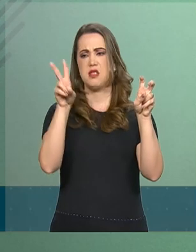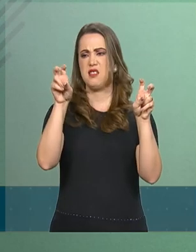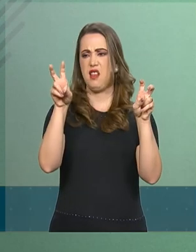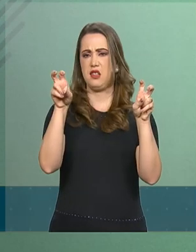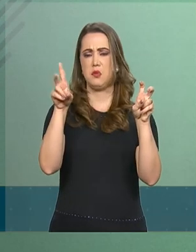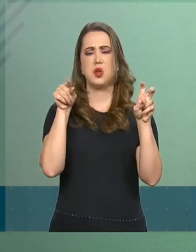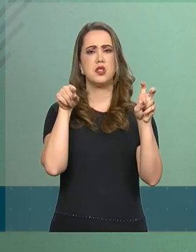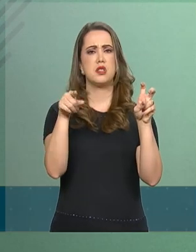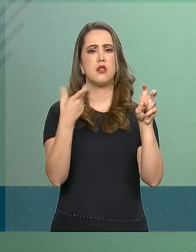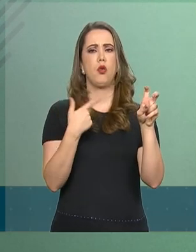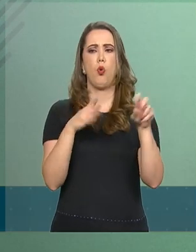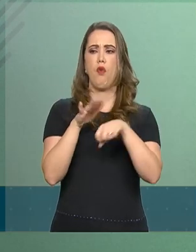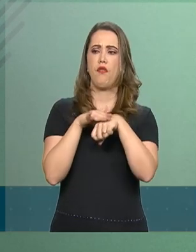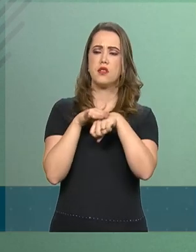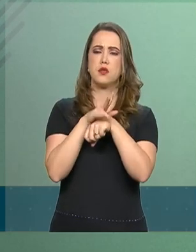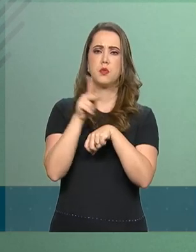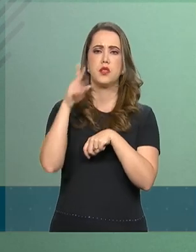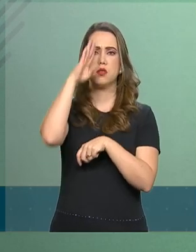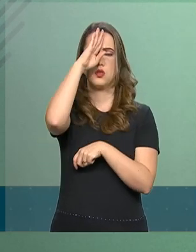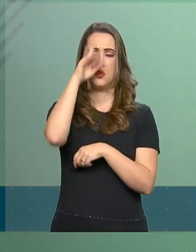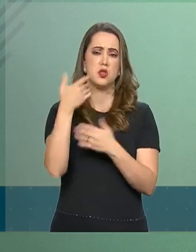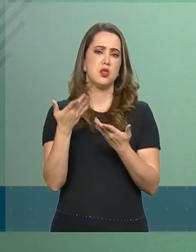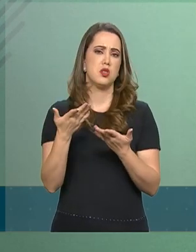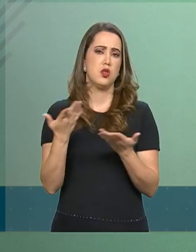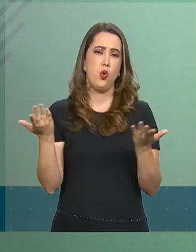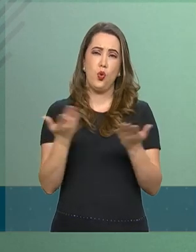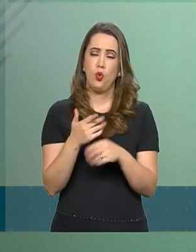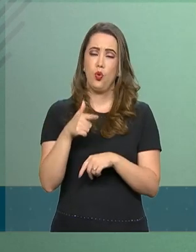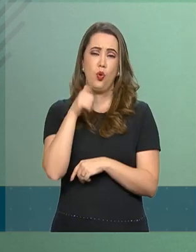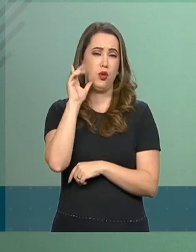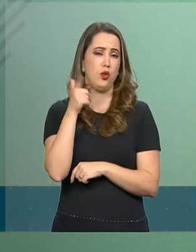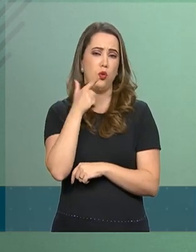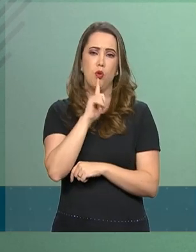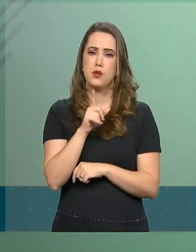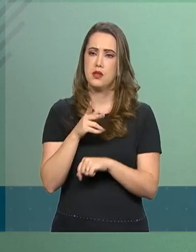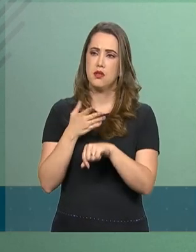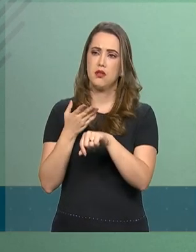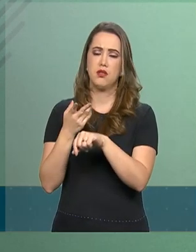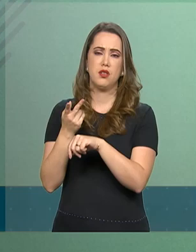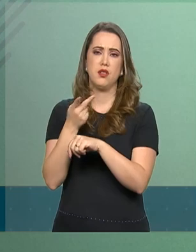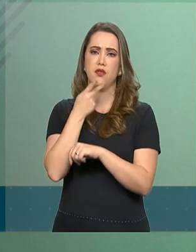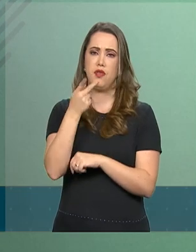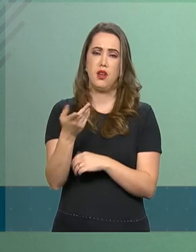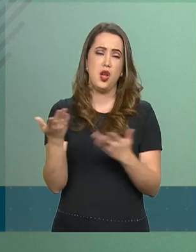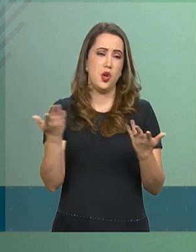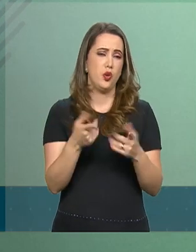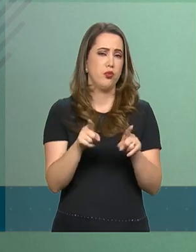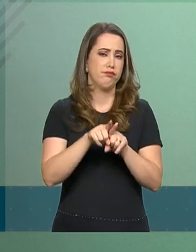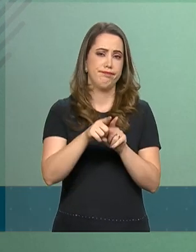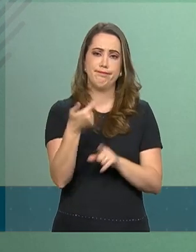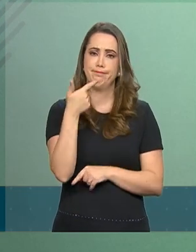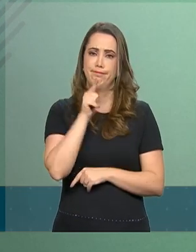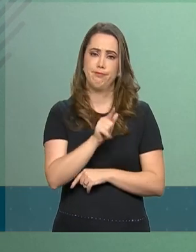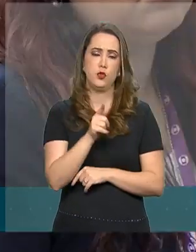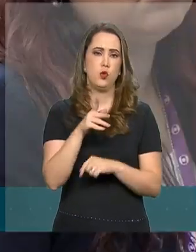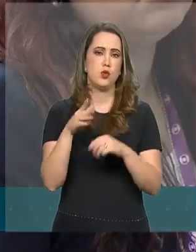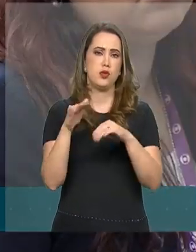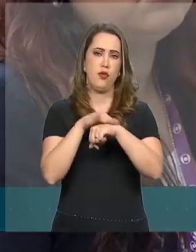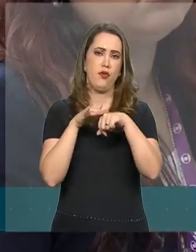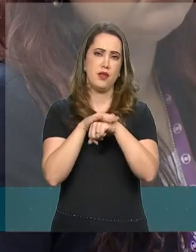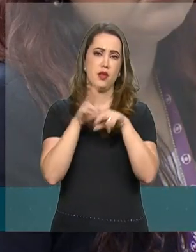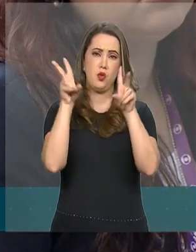obtive ontem como foi solicitado por você hoje de fato eu tenho que reconhecer que não toquei no assunto com ele e